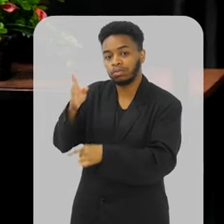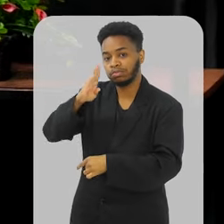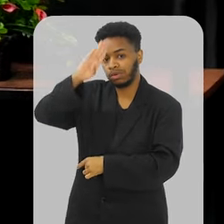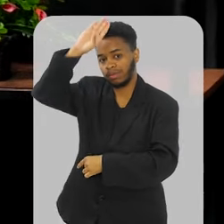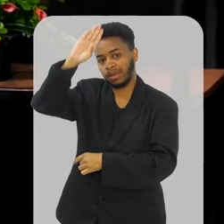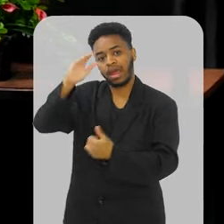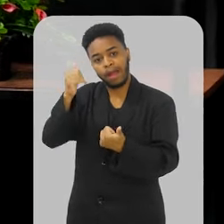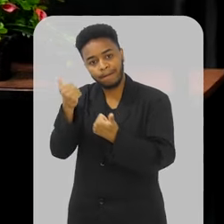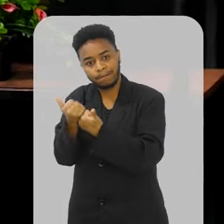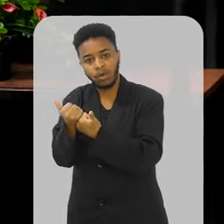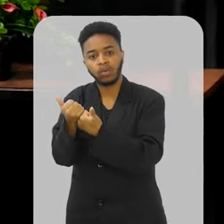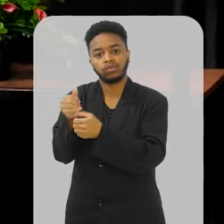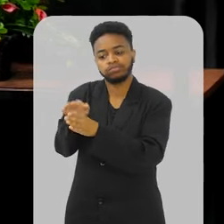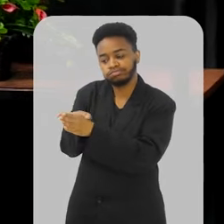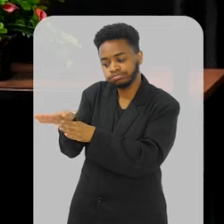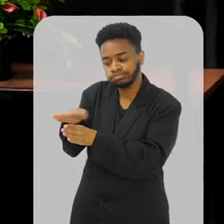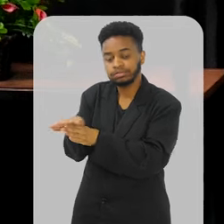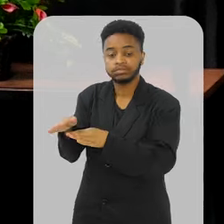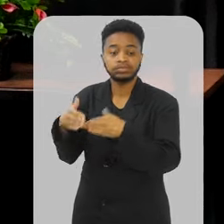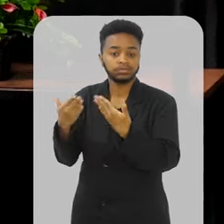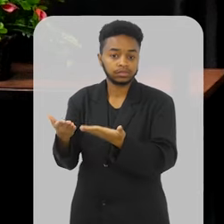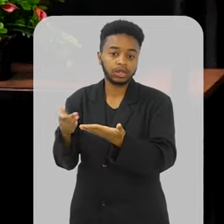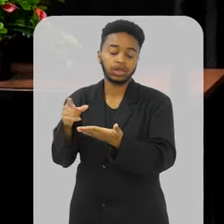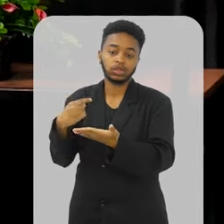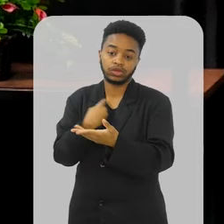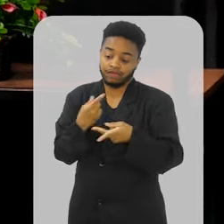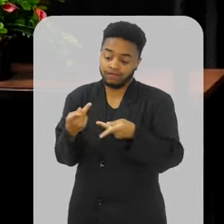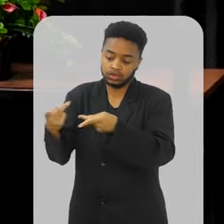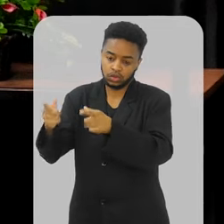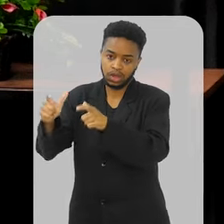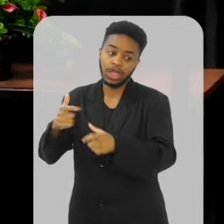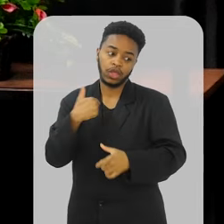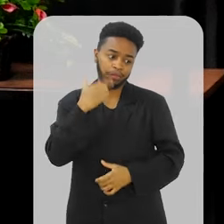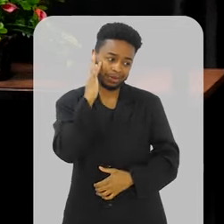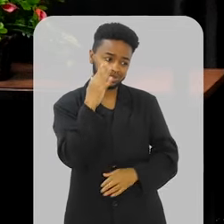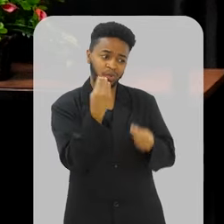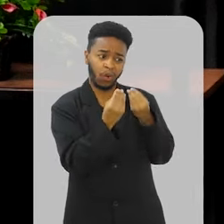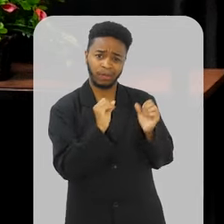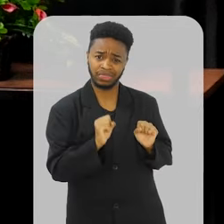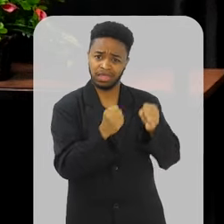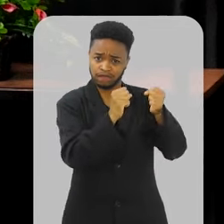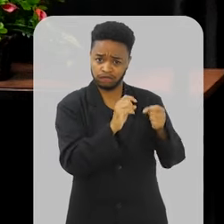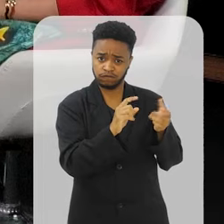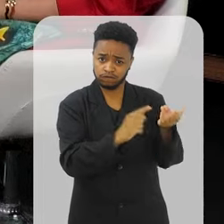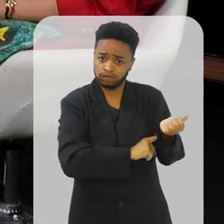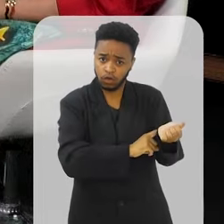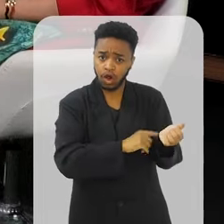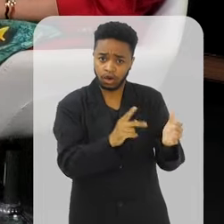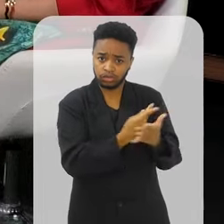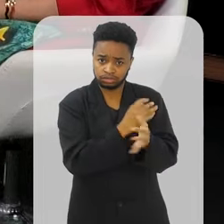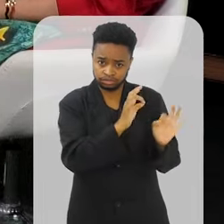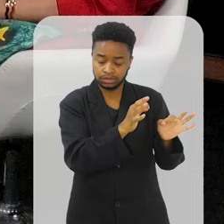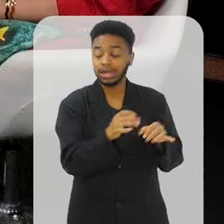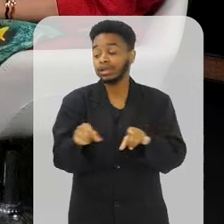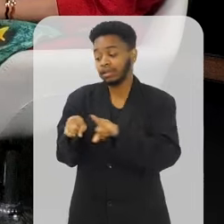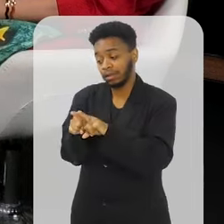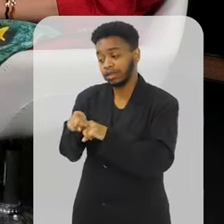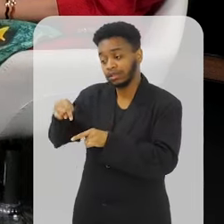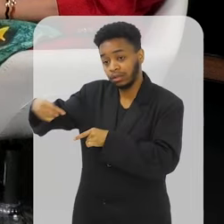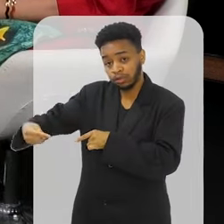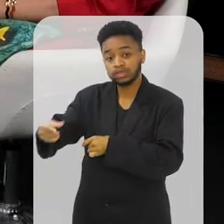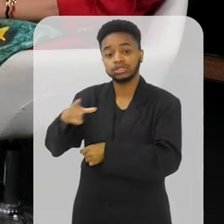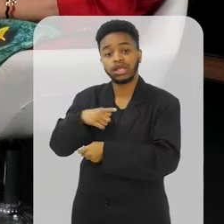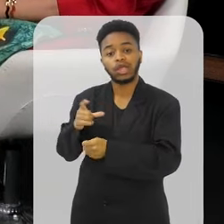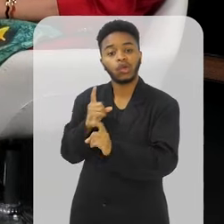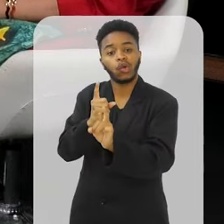militares dando apoio dando respaldo a gente vai também pro imagino o estresse que deve ser e depois a gente volta também né a